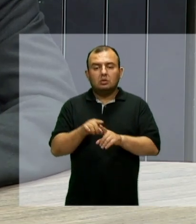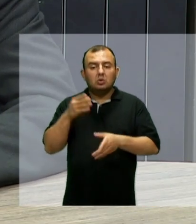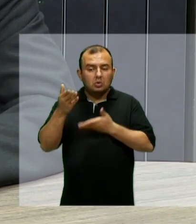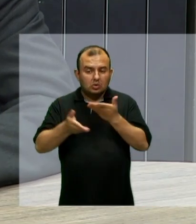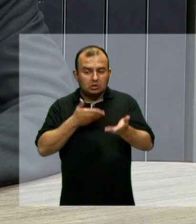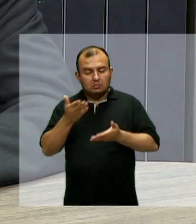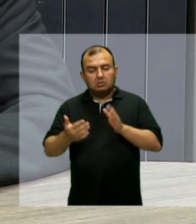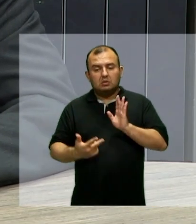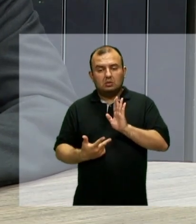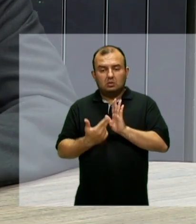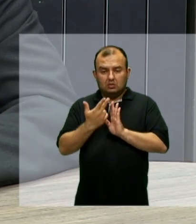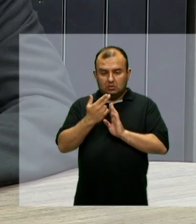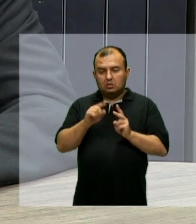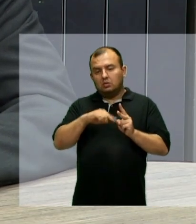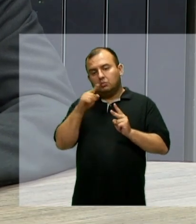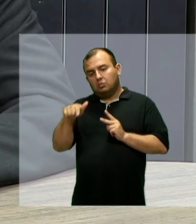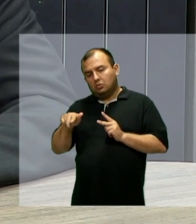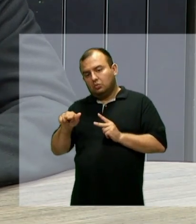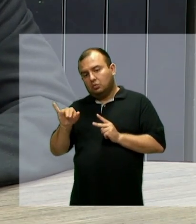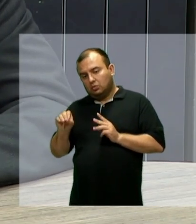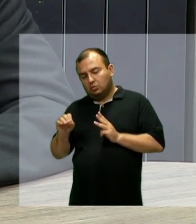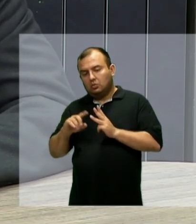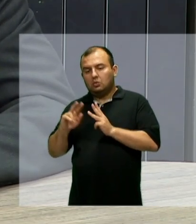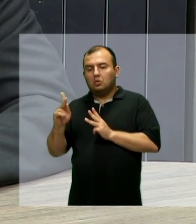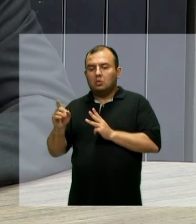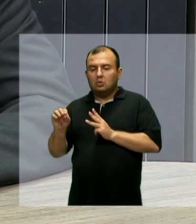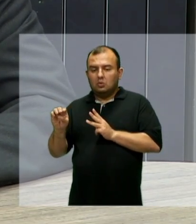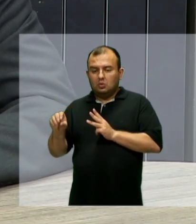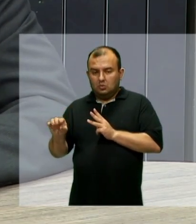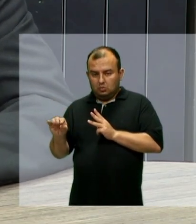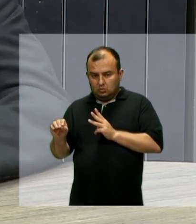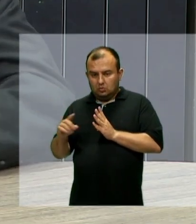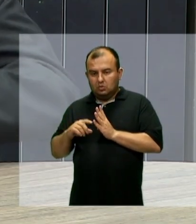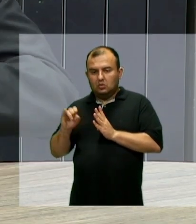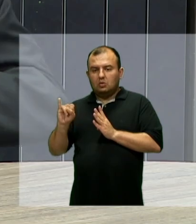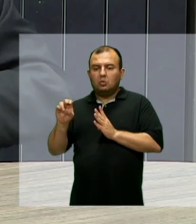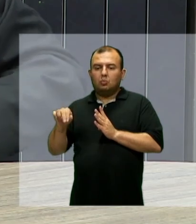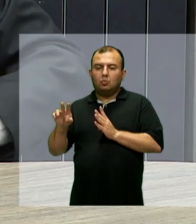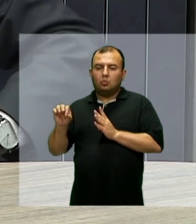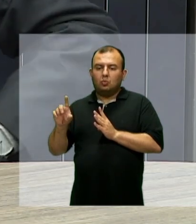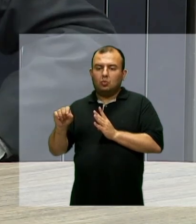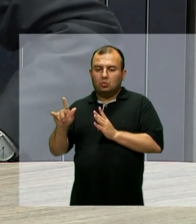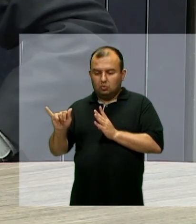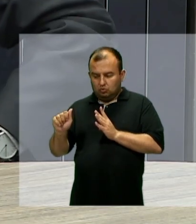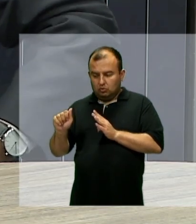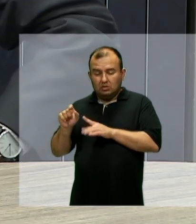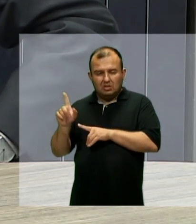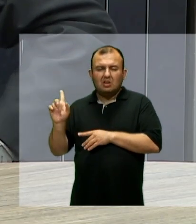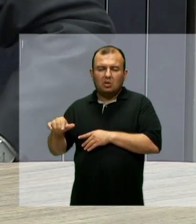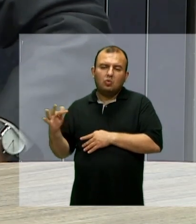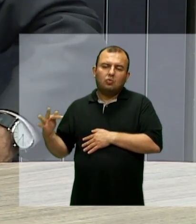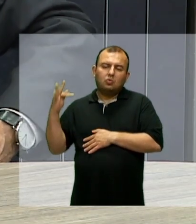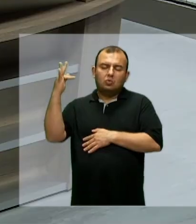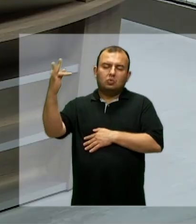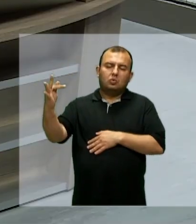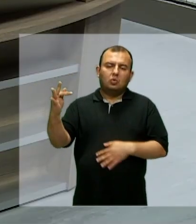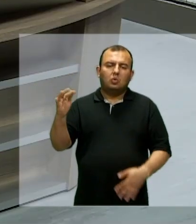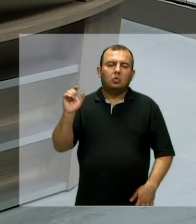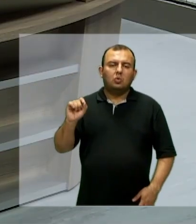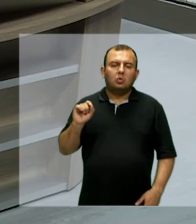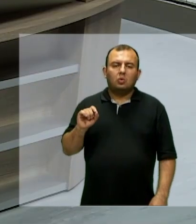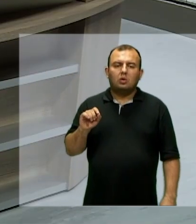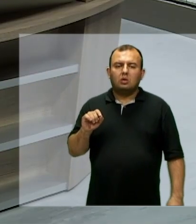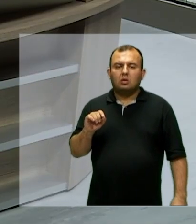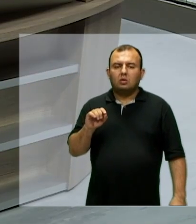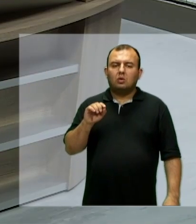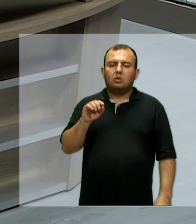com a cirurgia, quimioterapia, hormonioterapia e imunologia, que é o futuro da medicina. No que